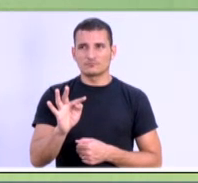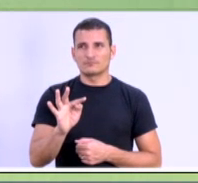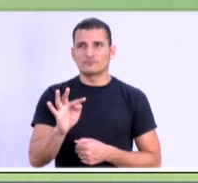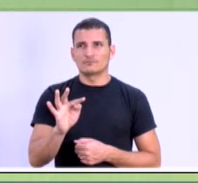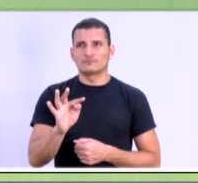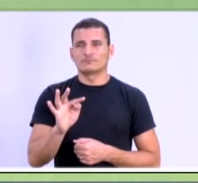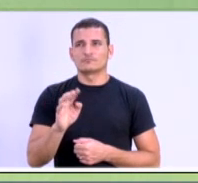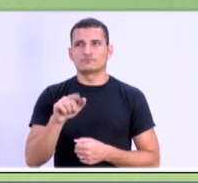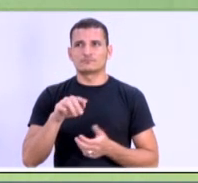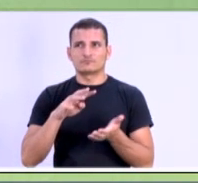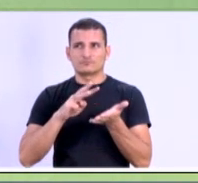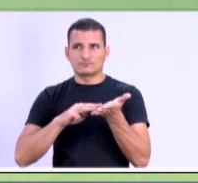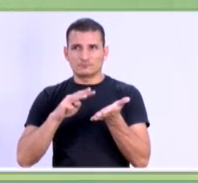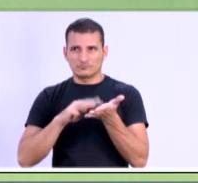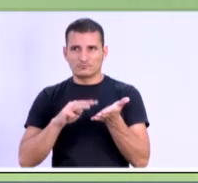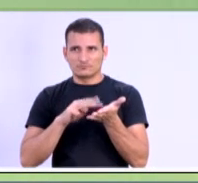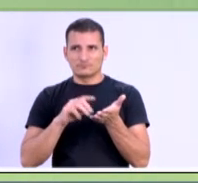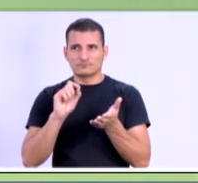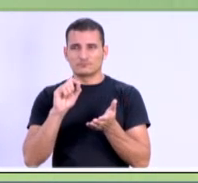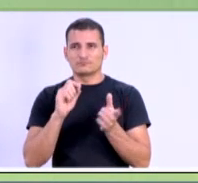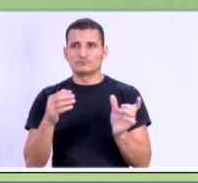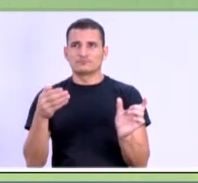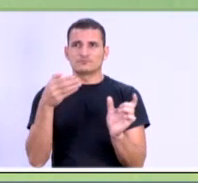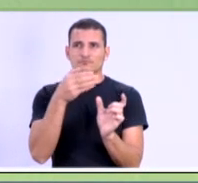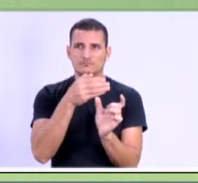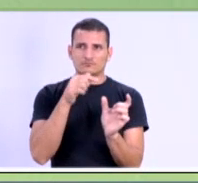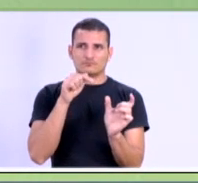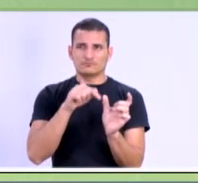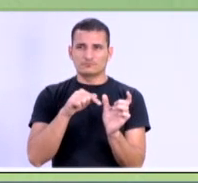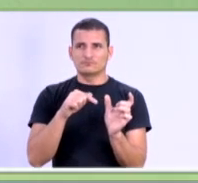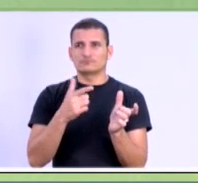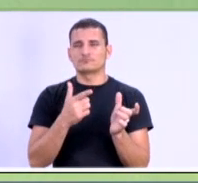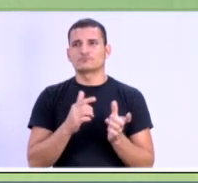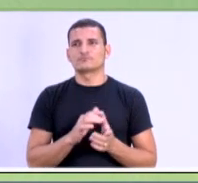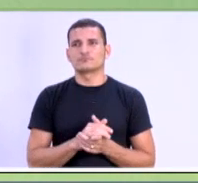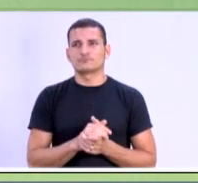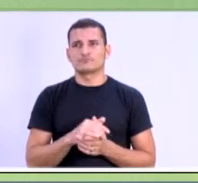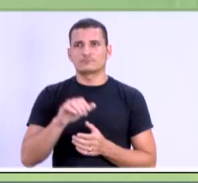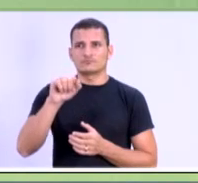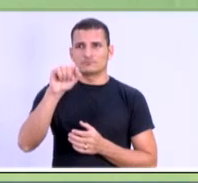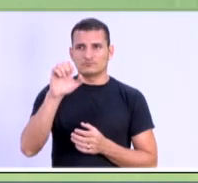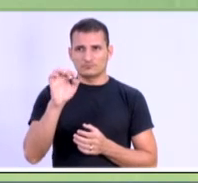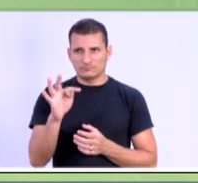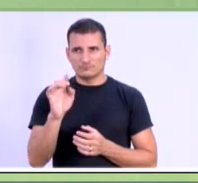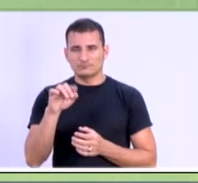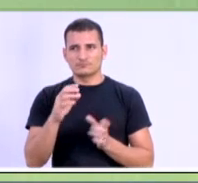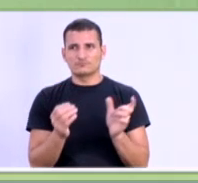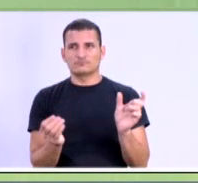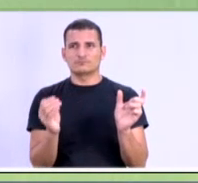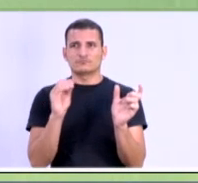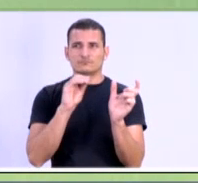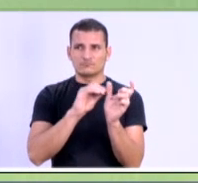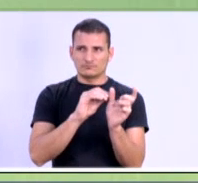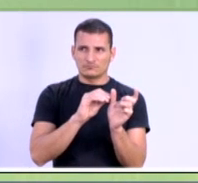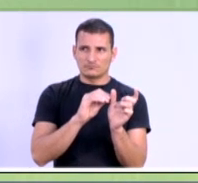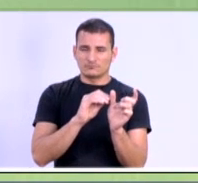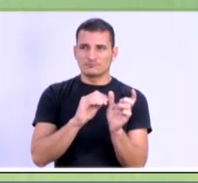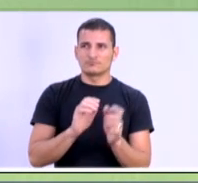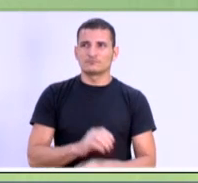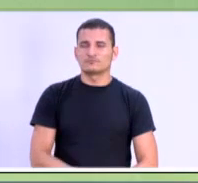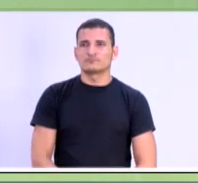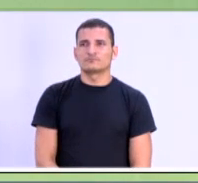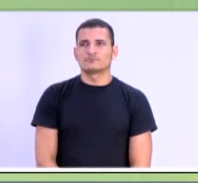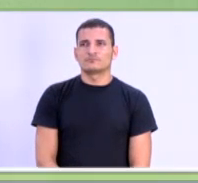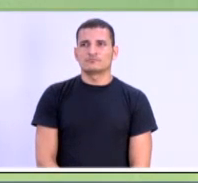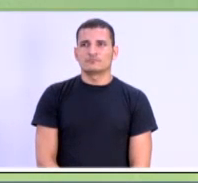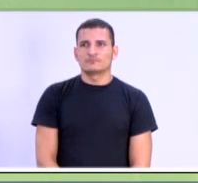do que o método que permite o acesso de leitura a um atributo, e o set nada mais é do que um método que permite o acesso